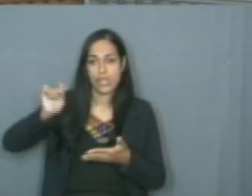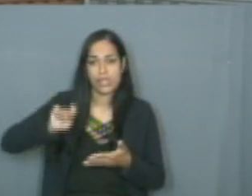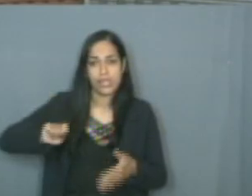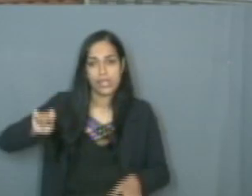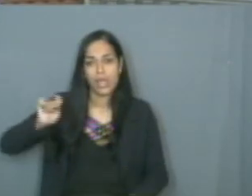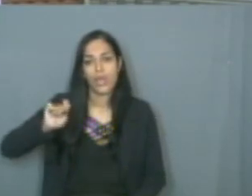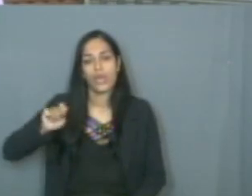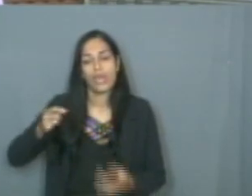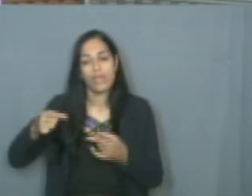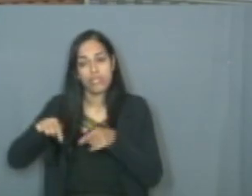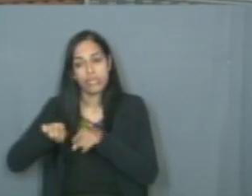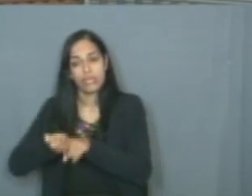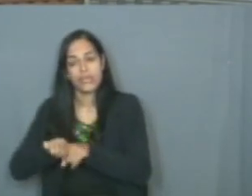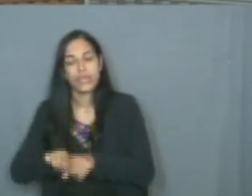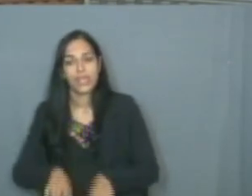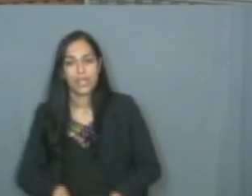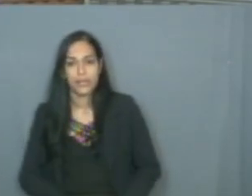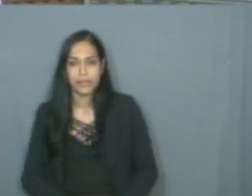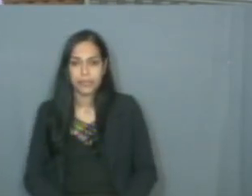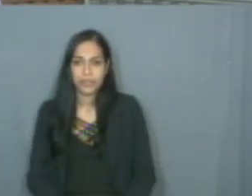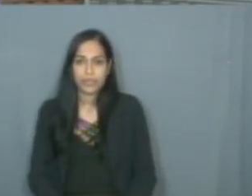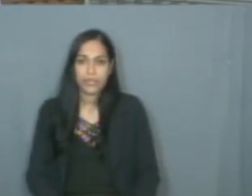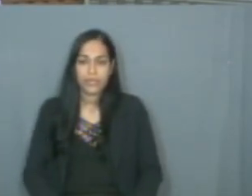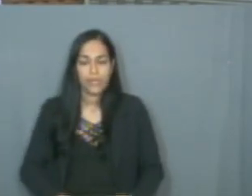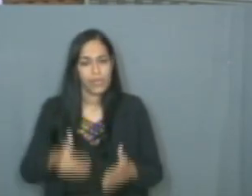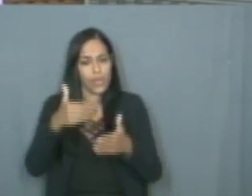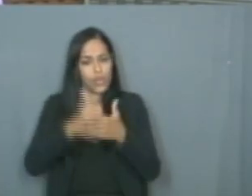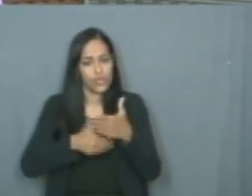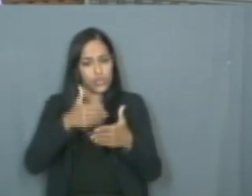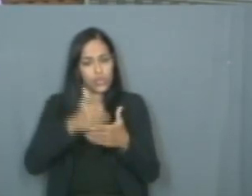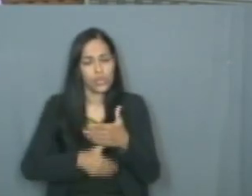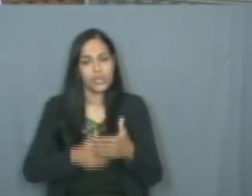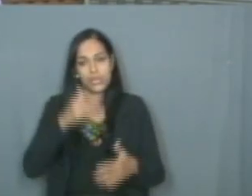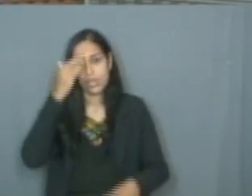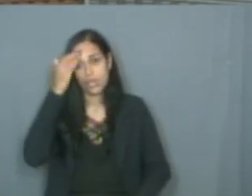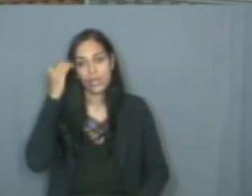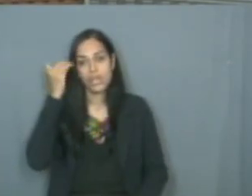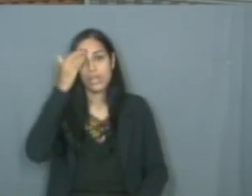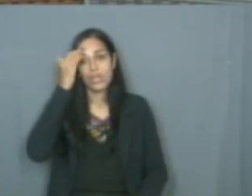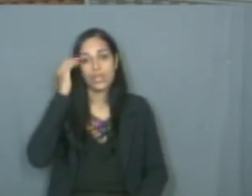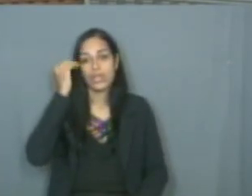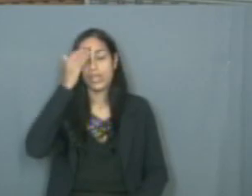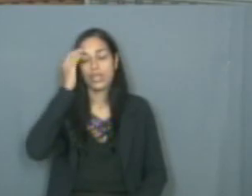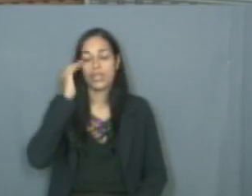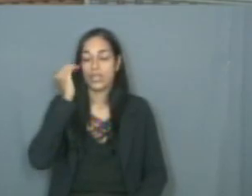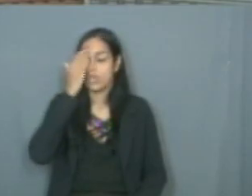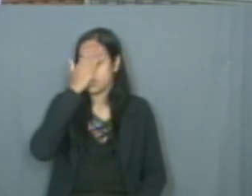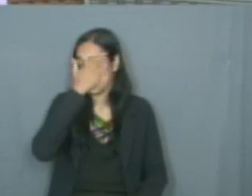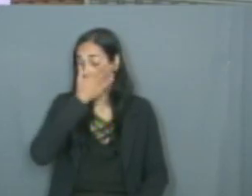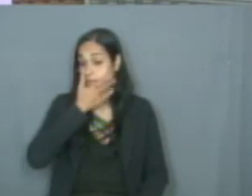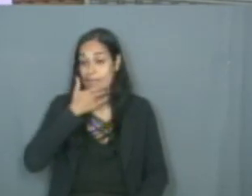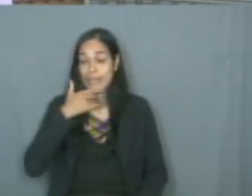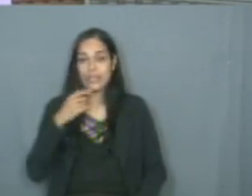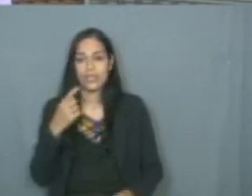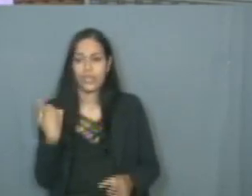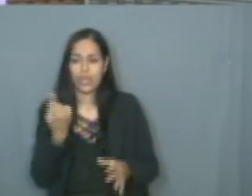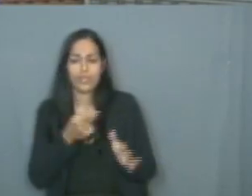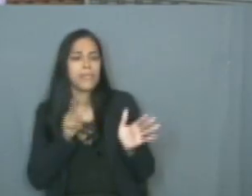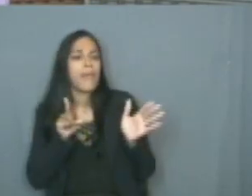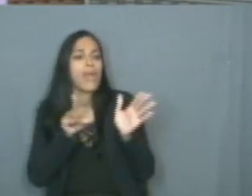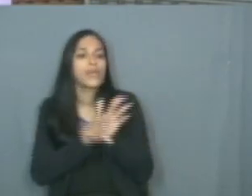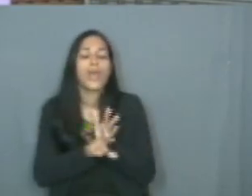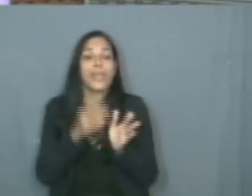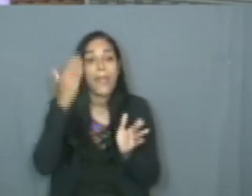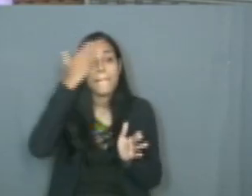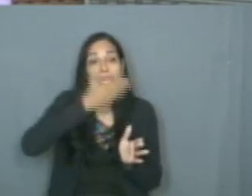gente se filie, e ocorra o desconto em folha. Se nós formos questionar, nós temos que provar que